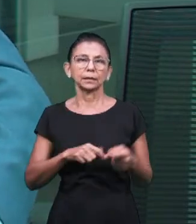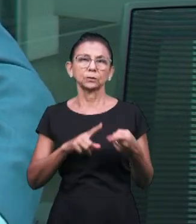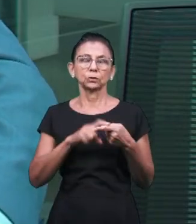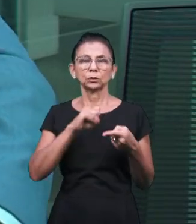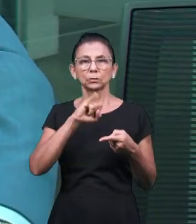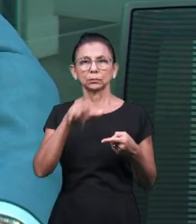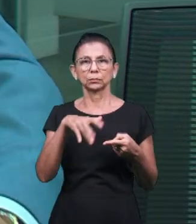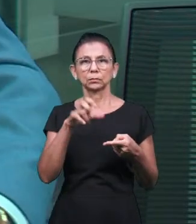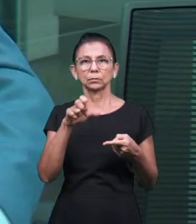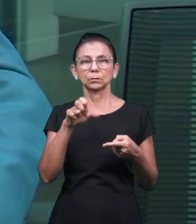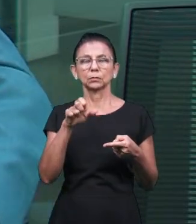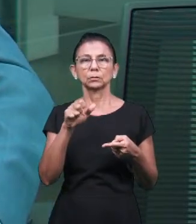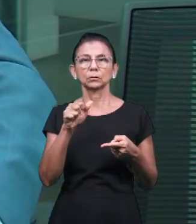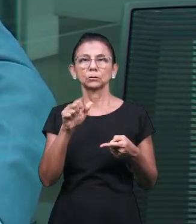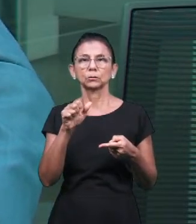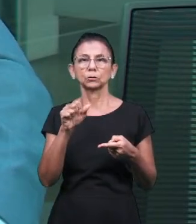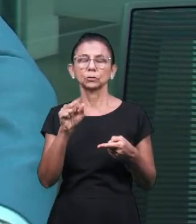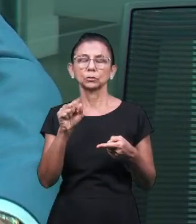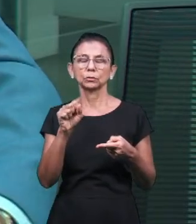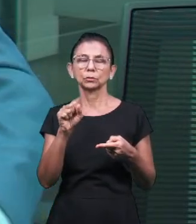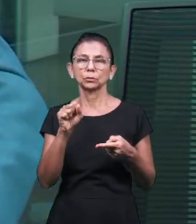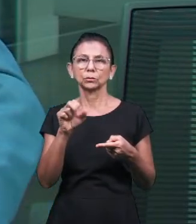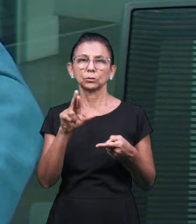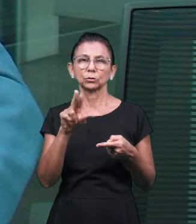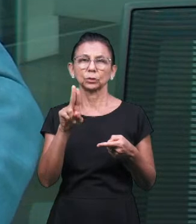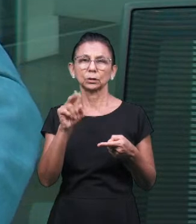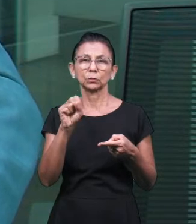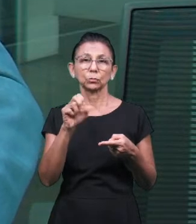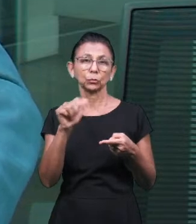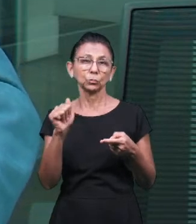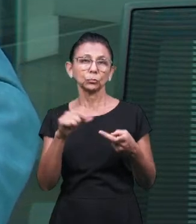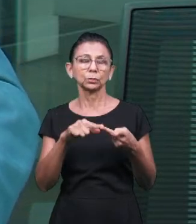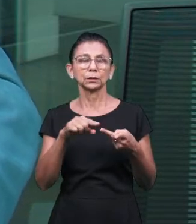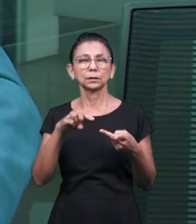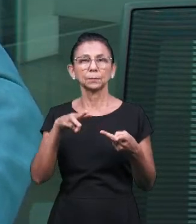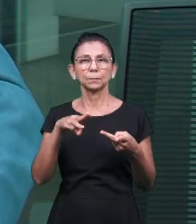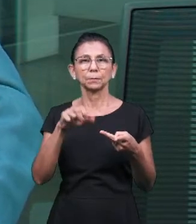Jerusa, Mariângela, tinha Linda, tinha